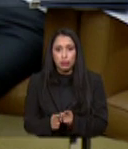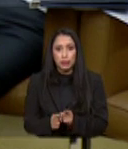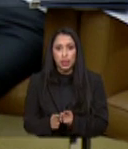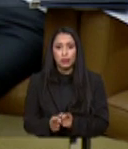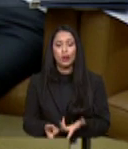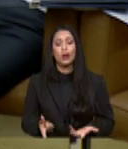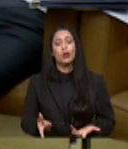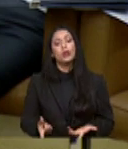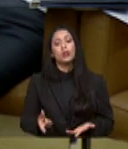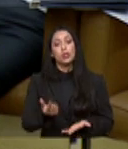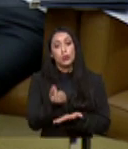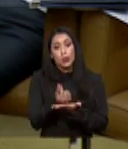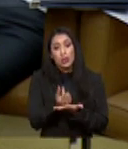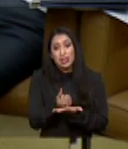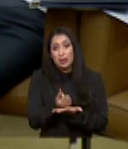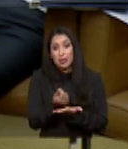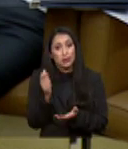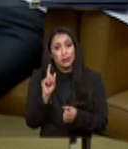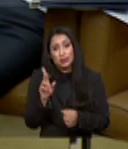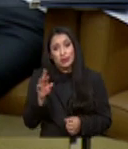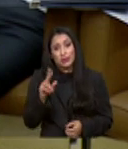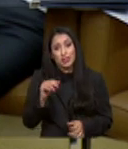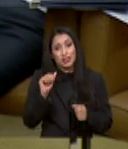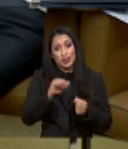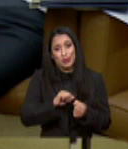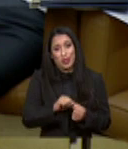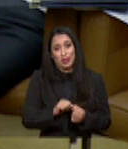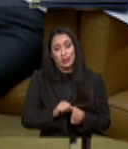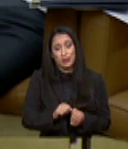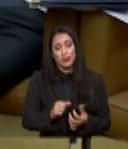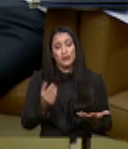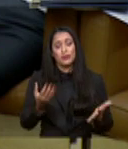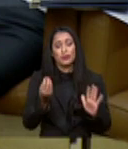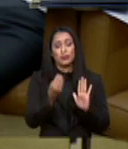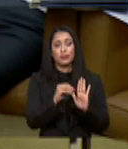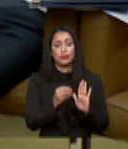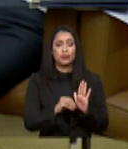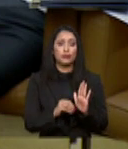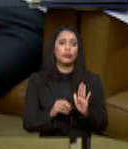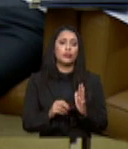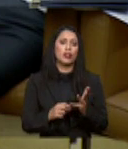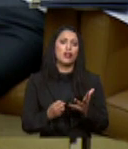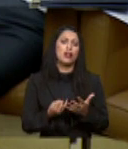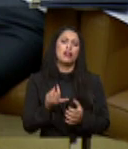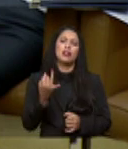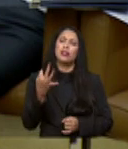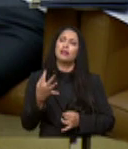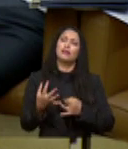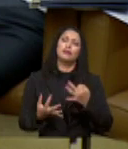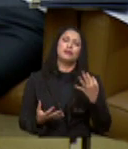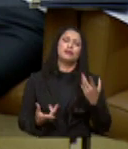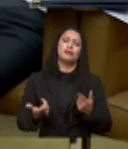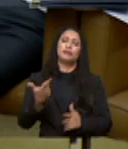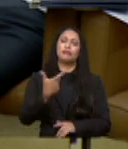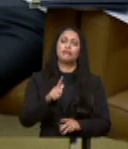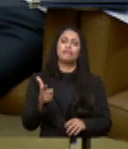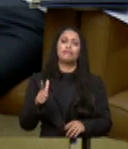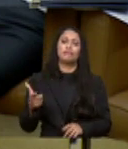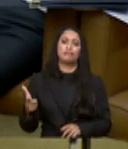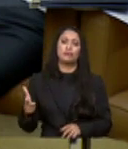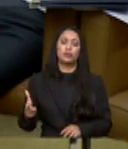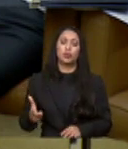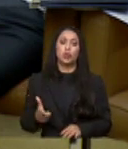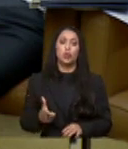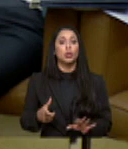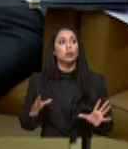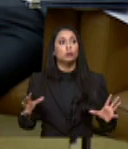e o orçamento que já é o menor não vem sendo executado. Citamos ainda a sucessão de diversos atos voltados ao enfraquecimento de